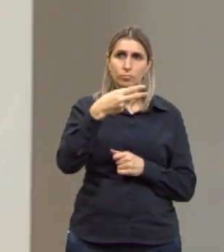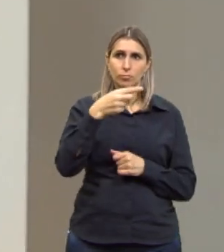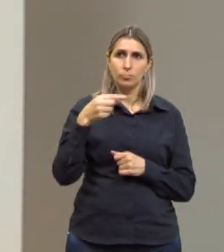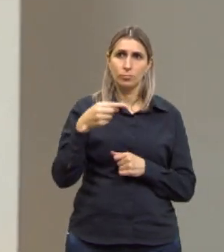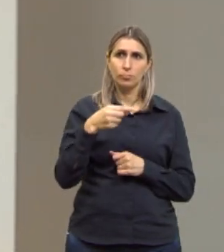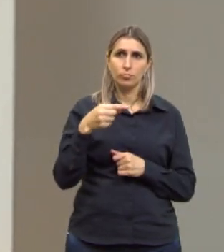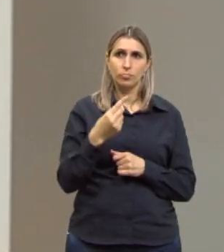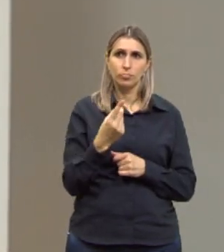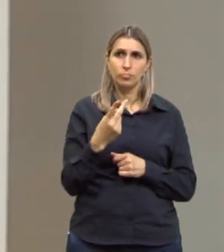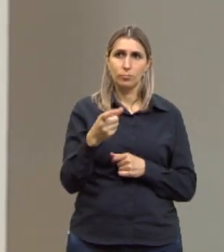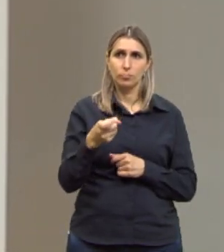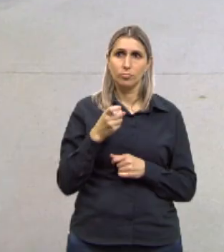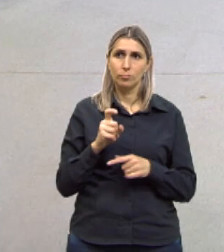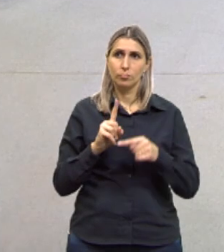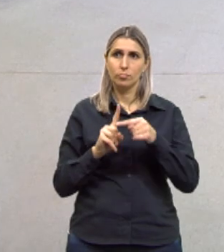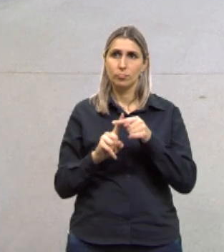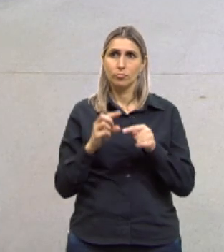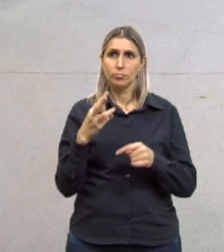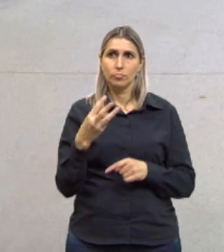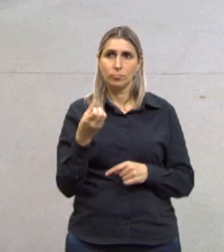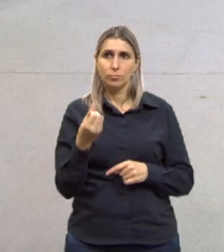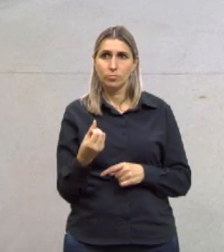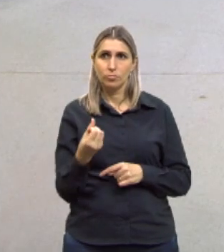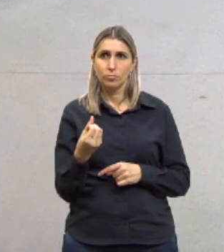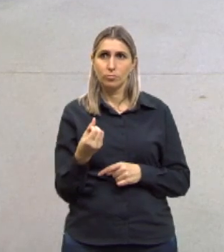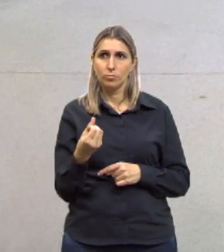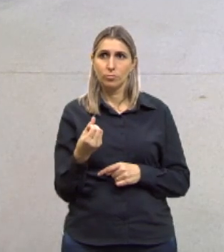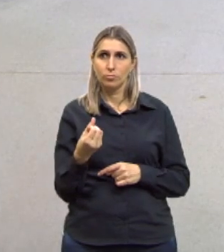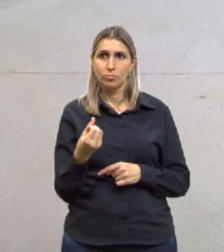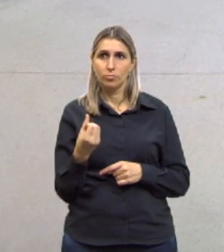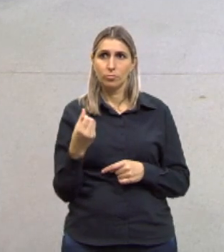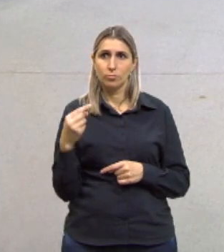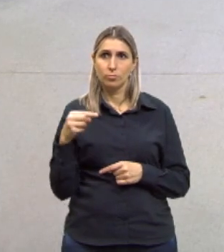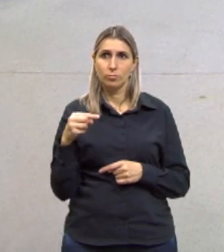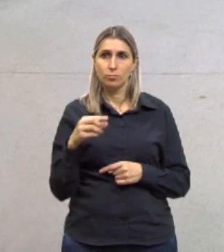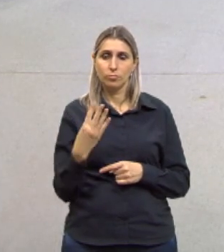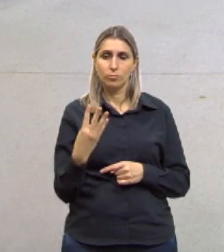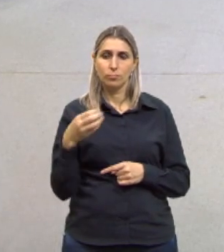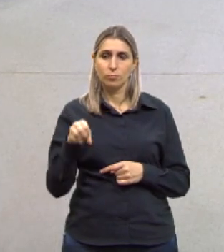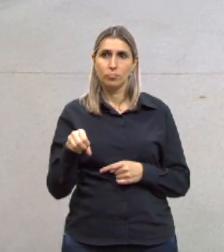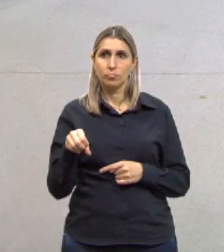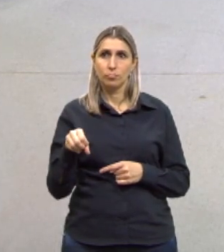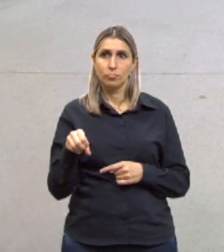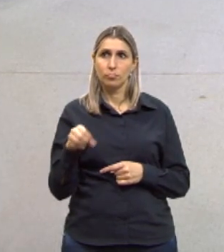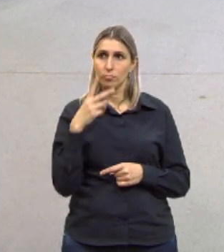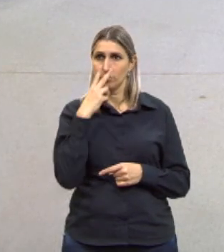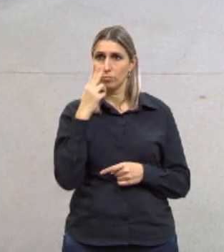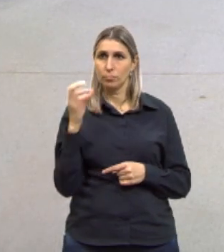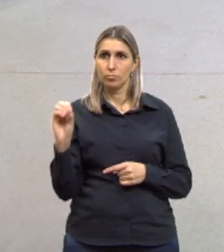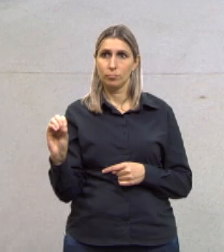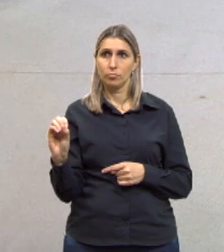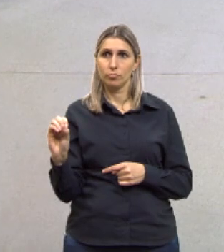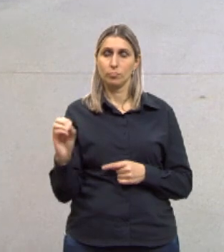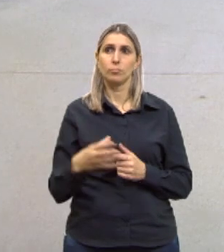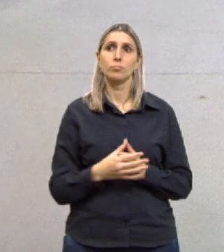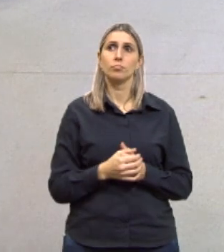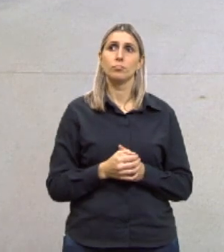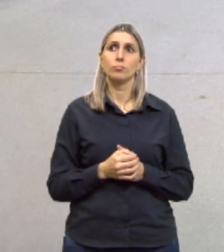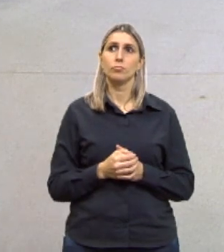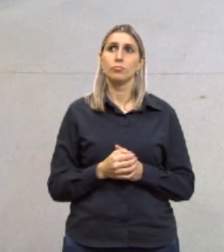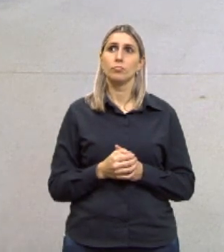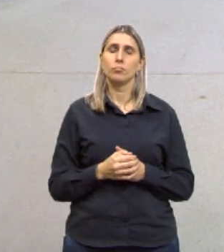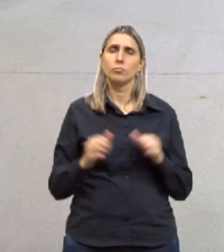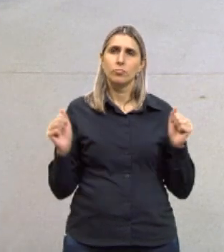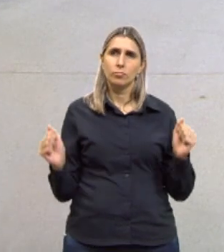menos 12x mais 36 menos 49 igual a zero. E aí